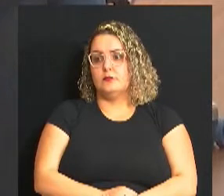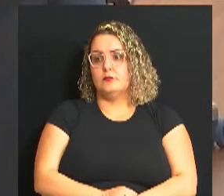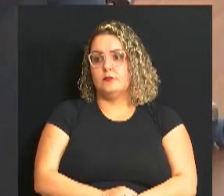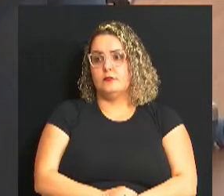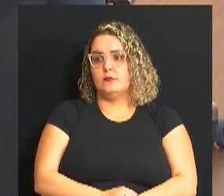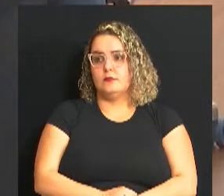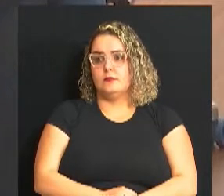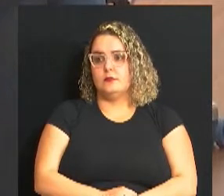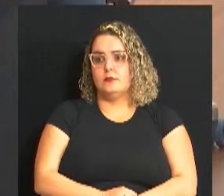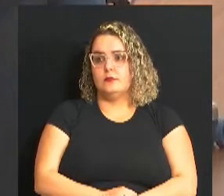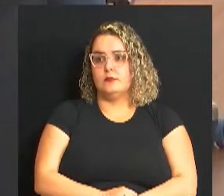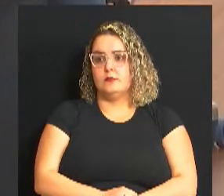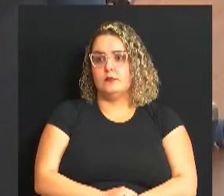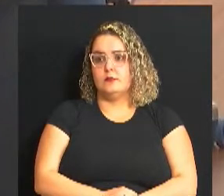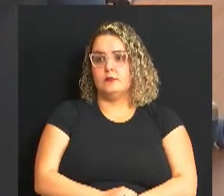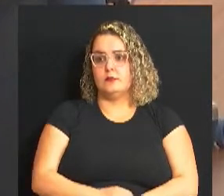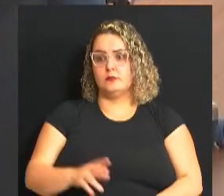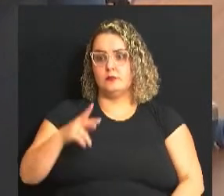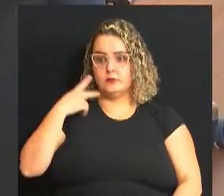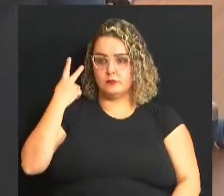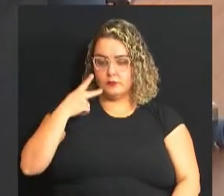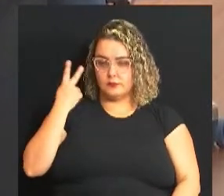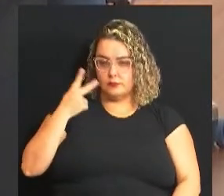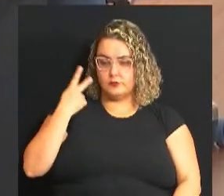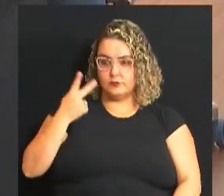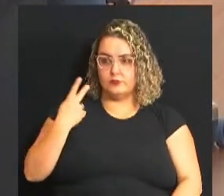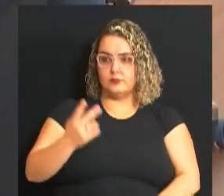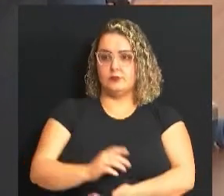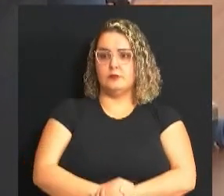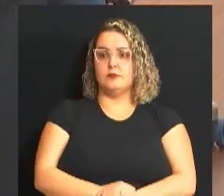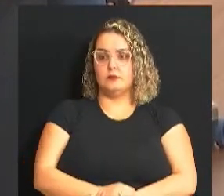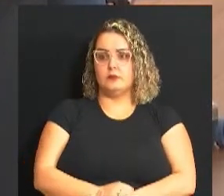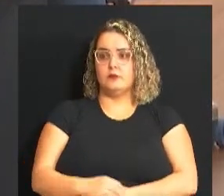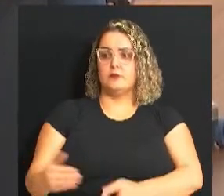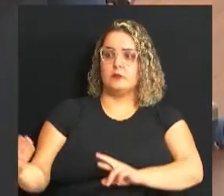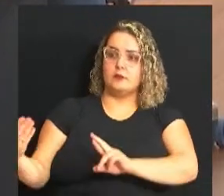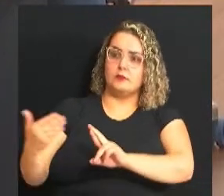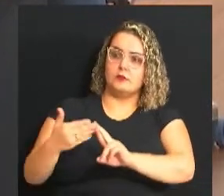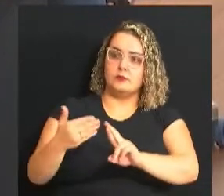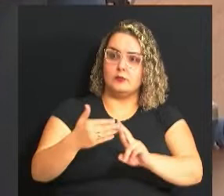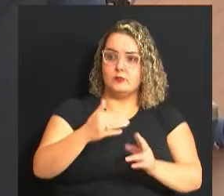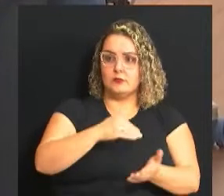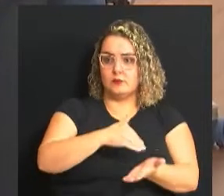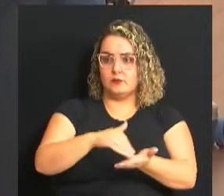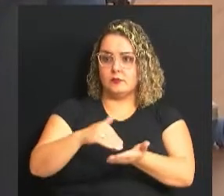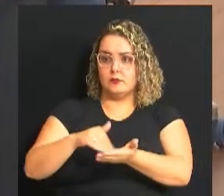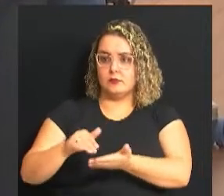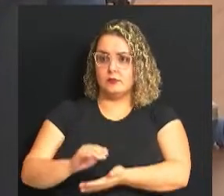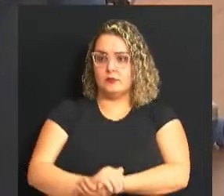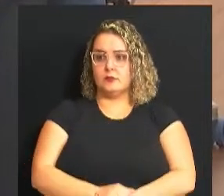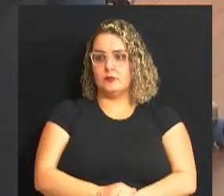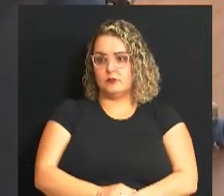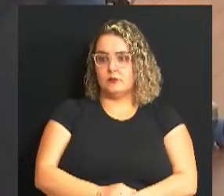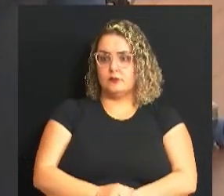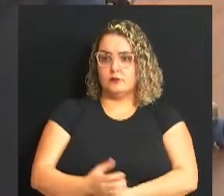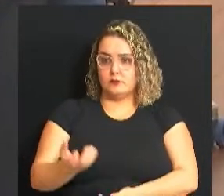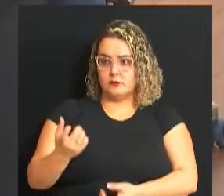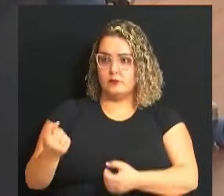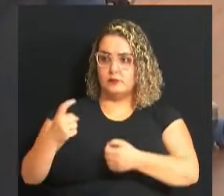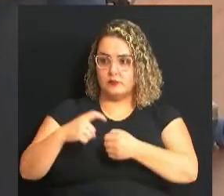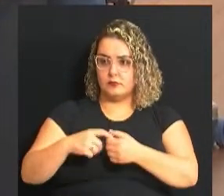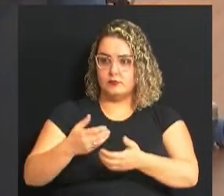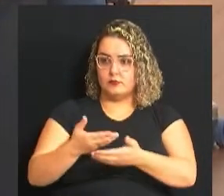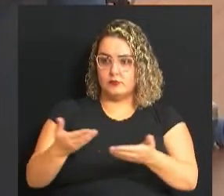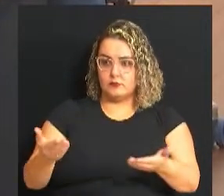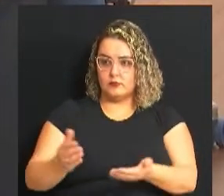Vereador, vereadores e representantes da secretaria, eu gostaria de voltar a palavra para vocês,